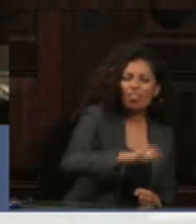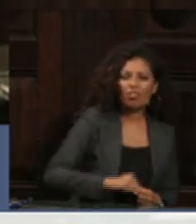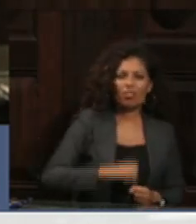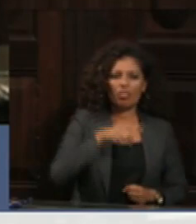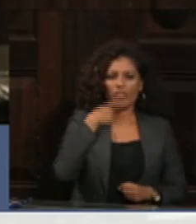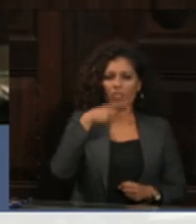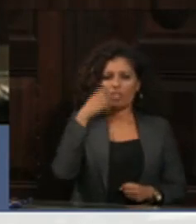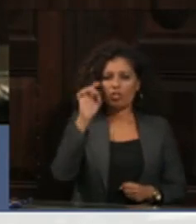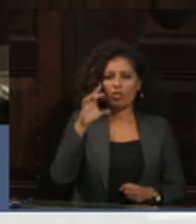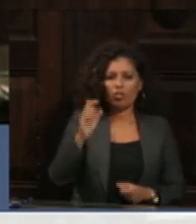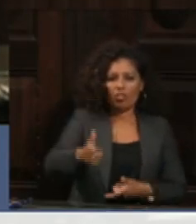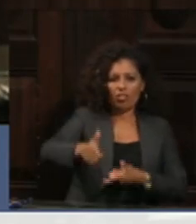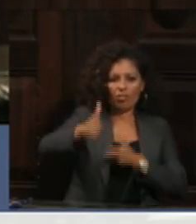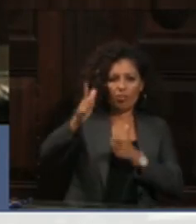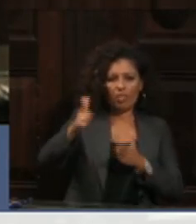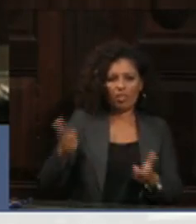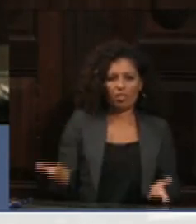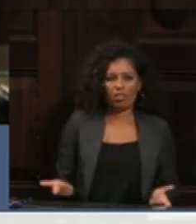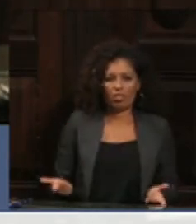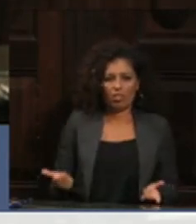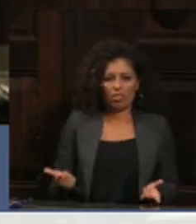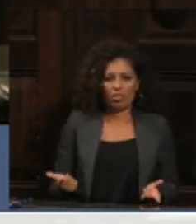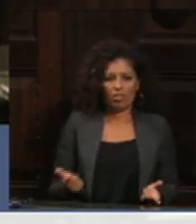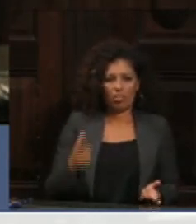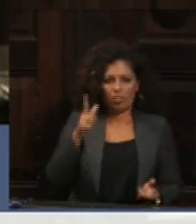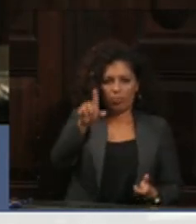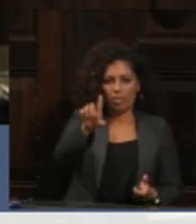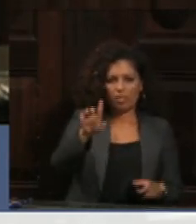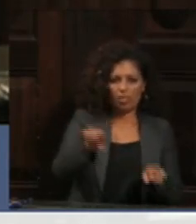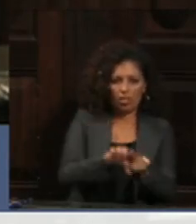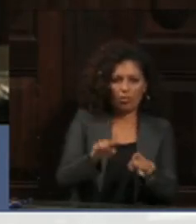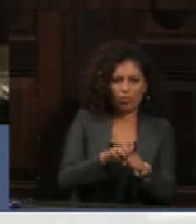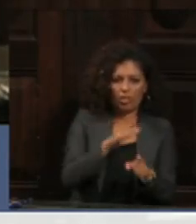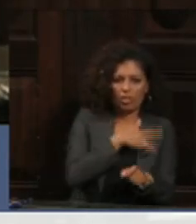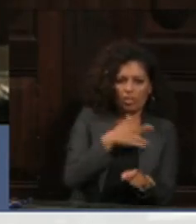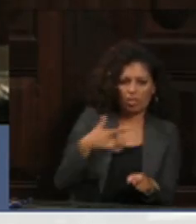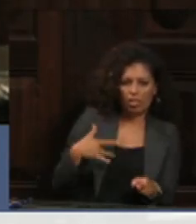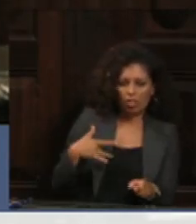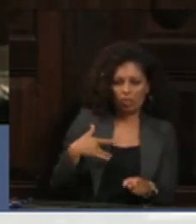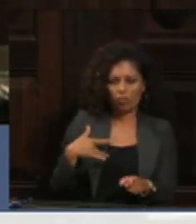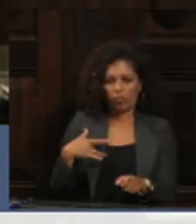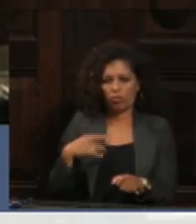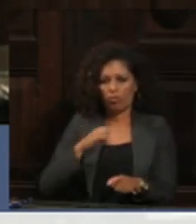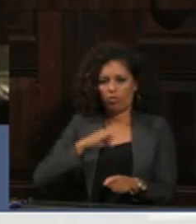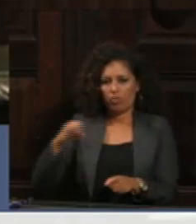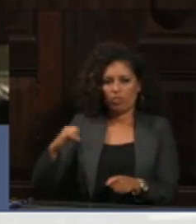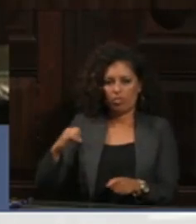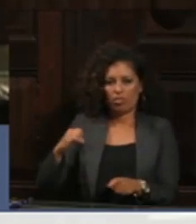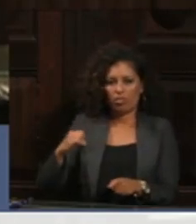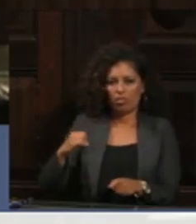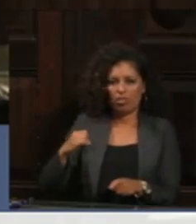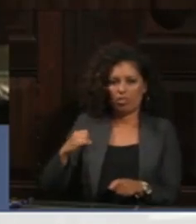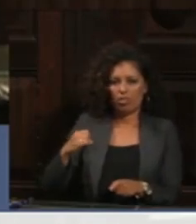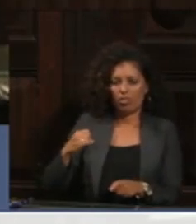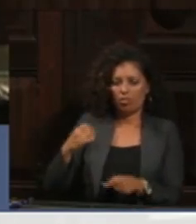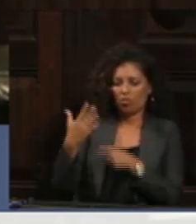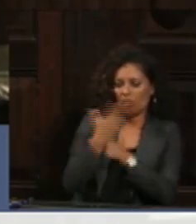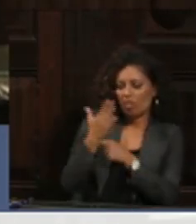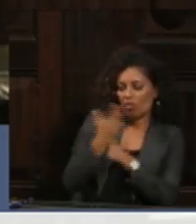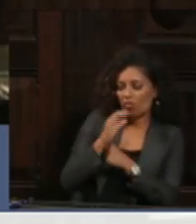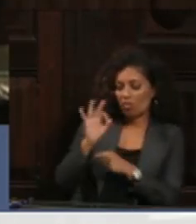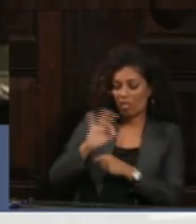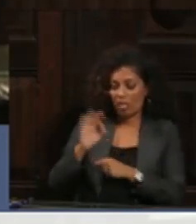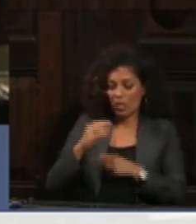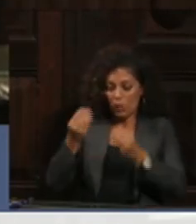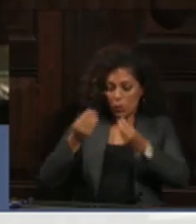fuzil, mas no sistema de saúde, quando nos nega os postos de trabalho.